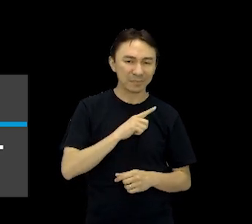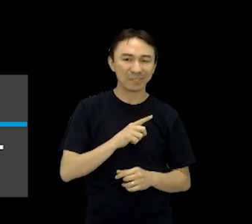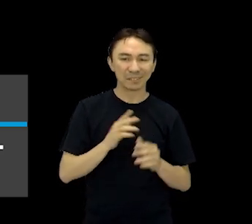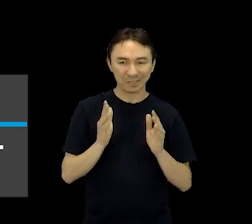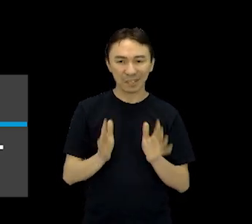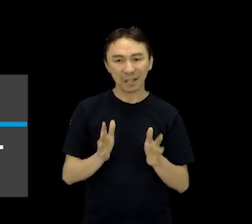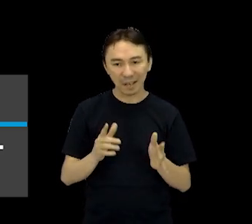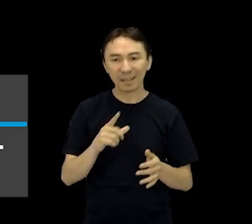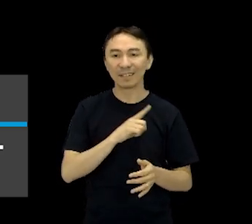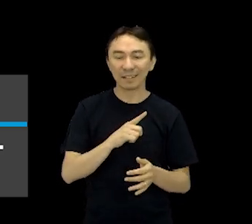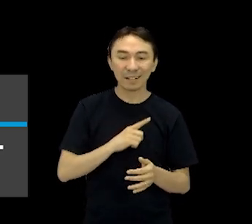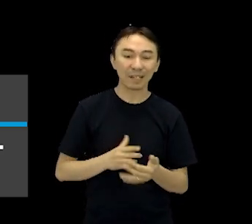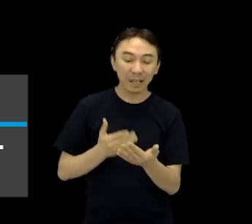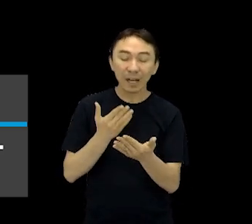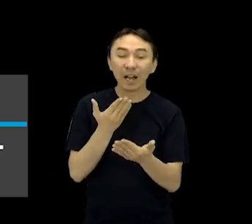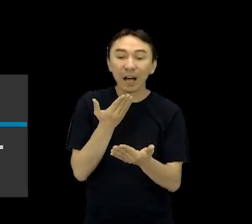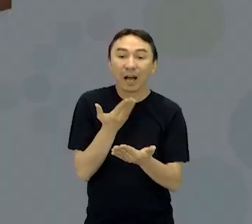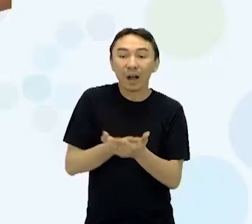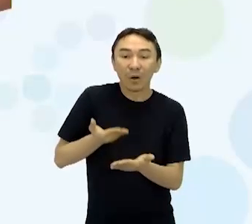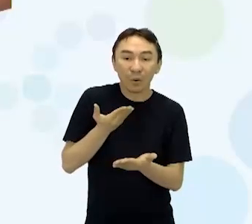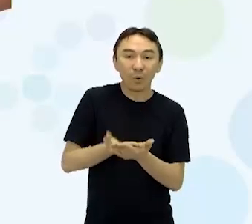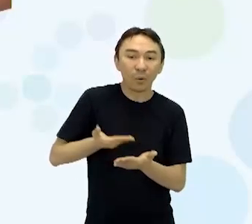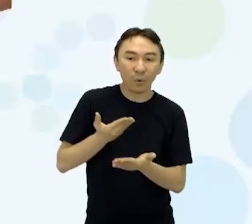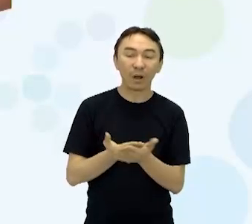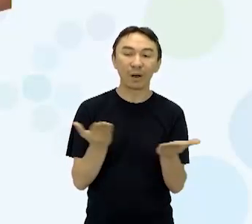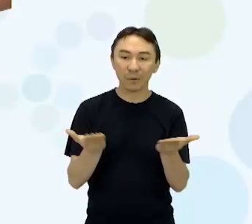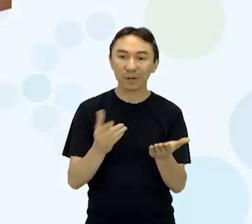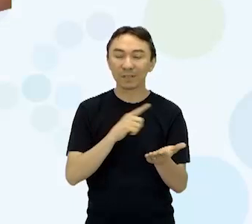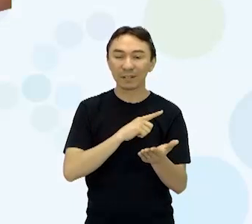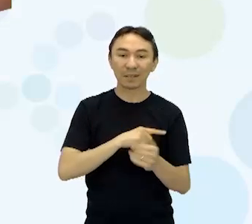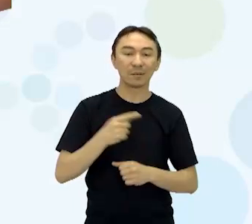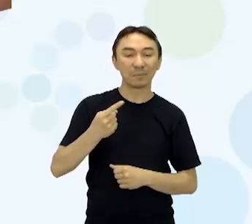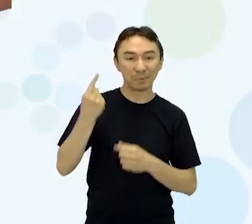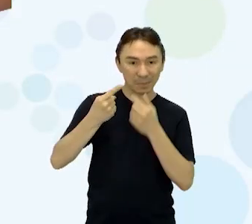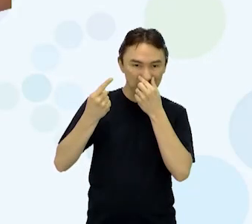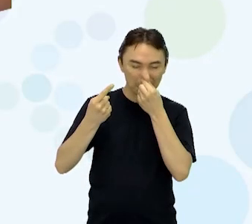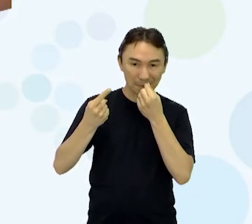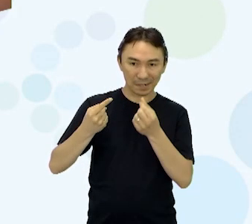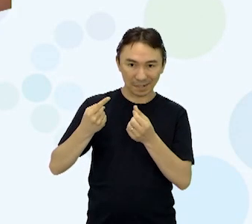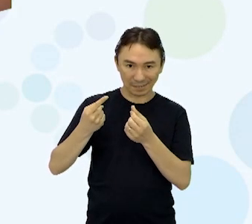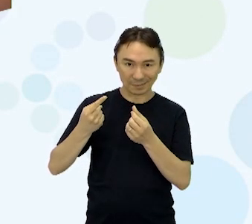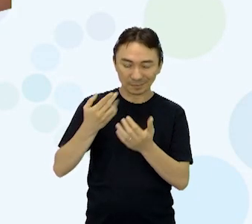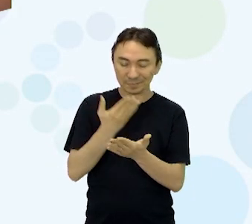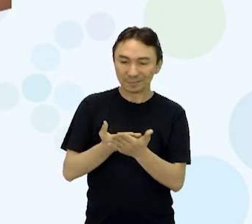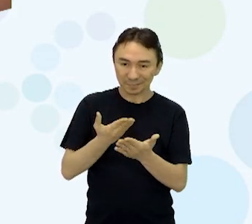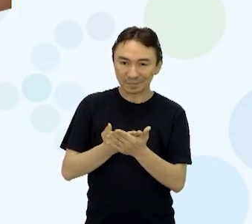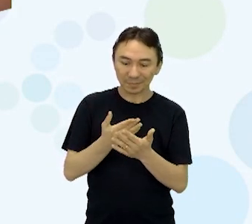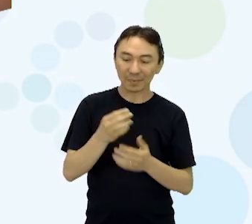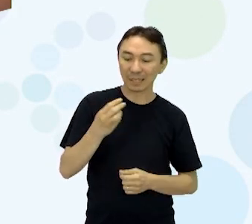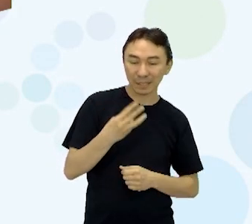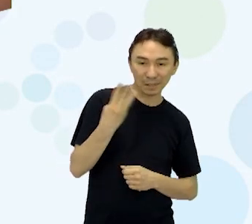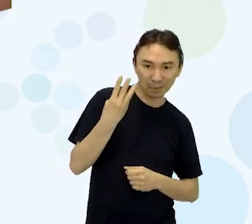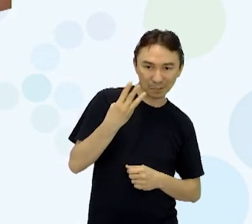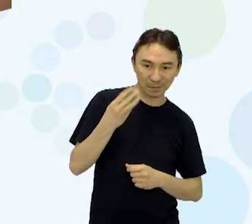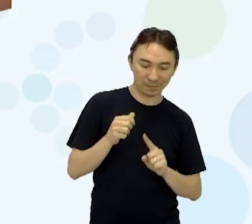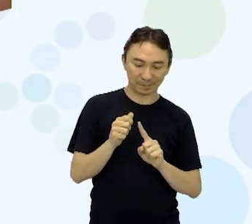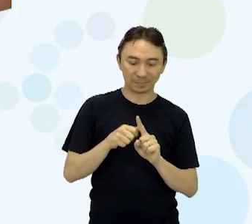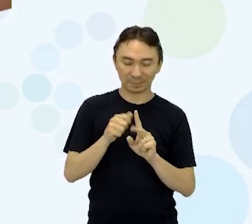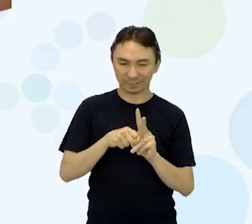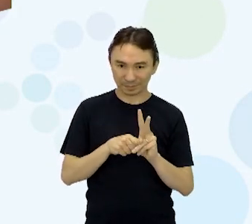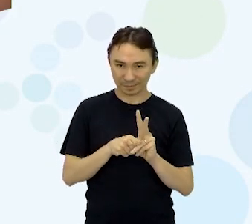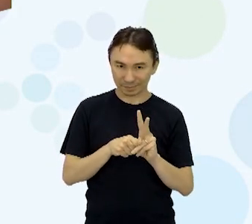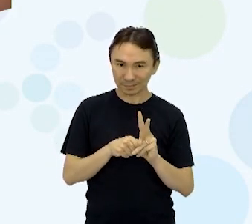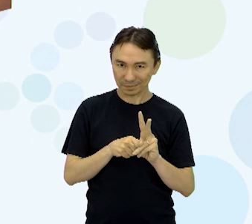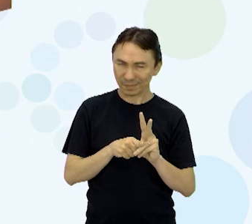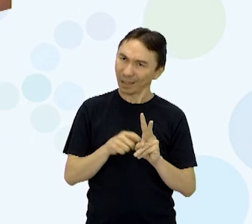da jornada, e agora a gente faz a primeira aula, né, do terceiro bimestre, que no ano corresponde à aula 5, e se